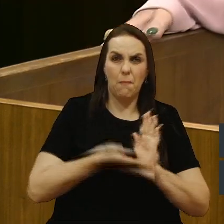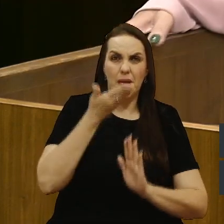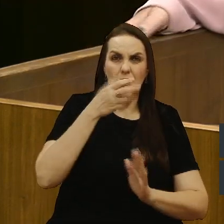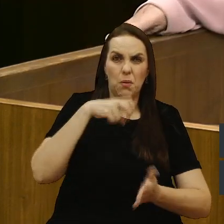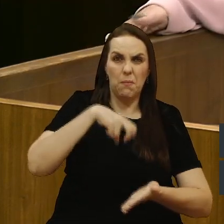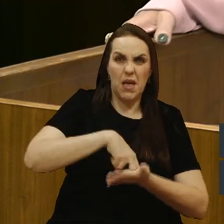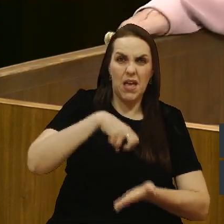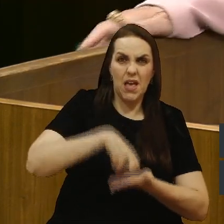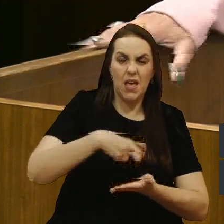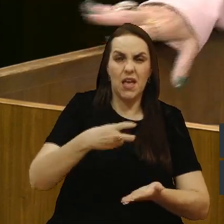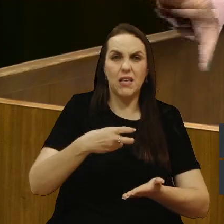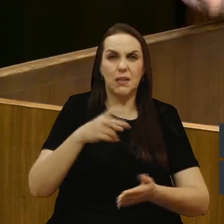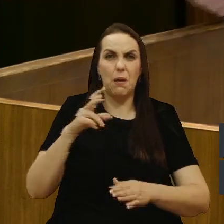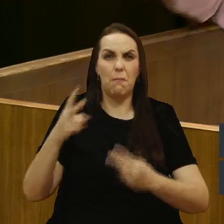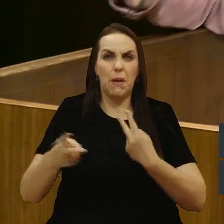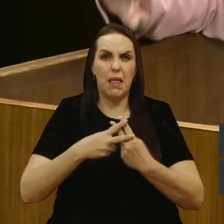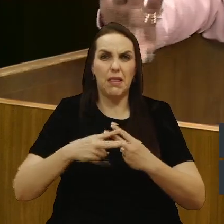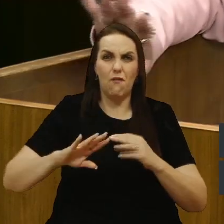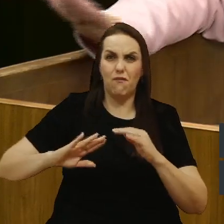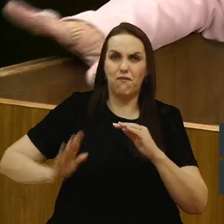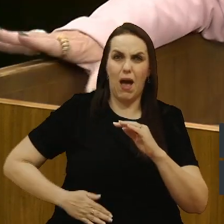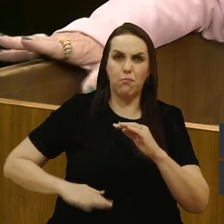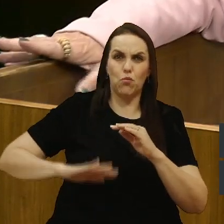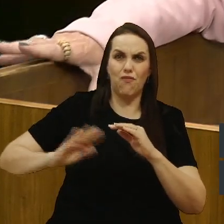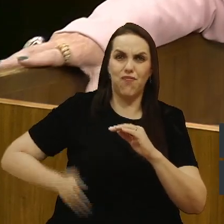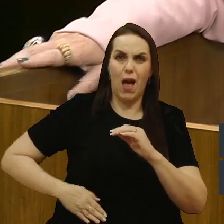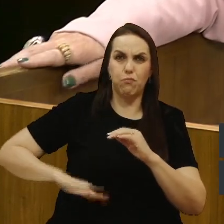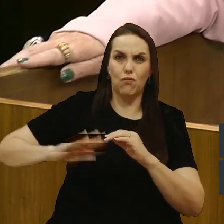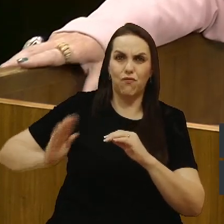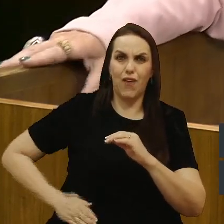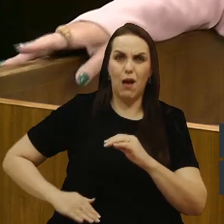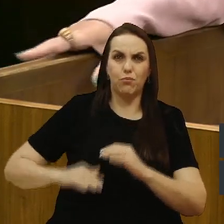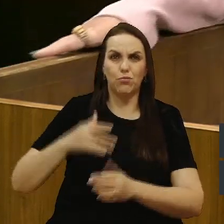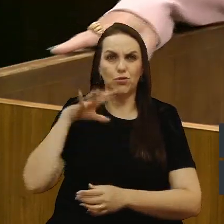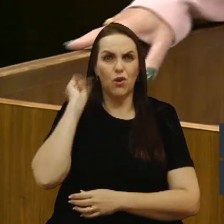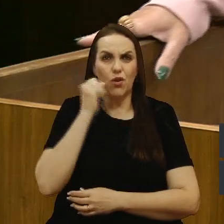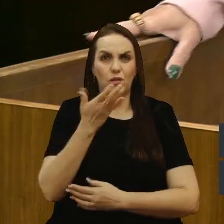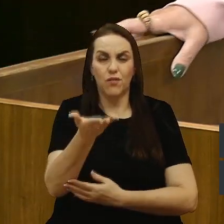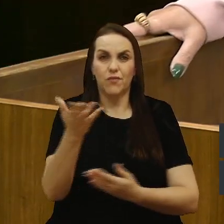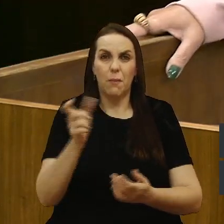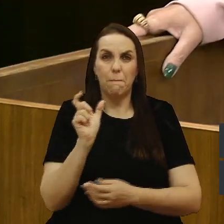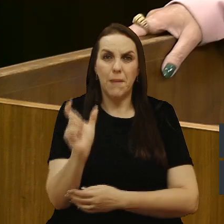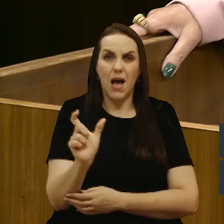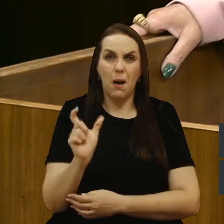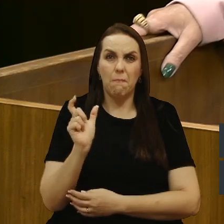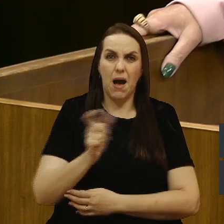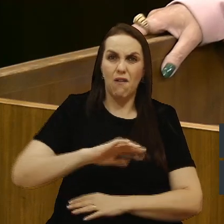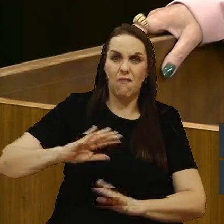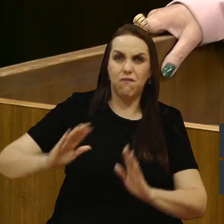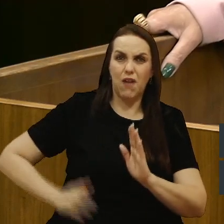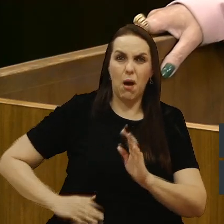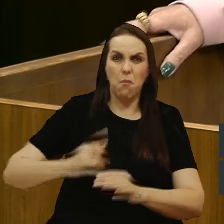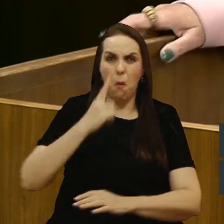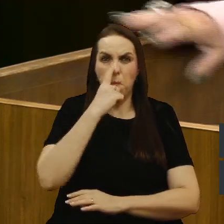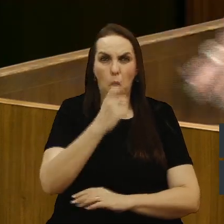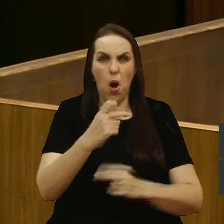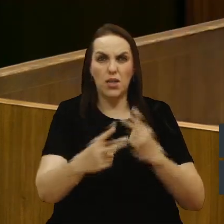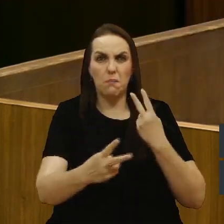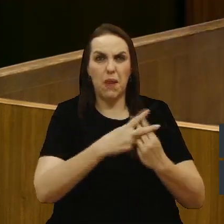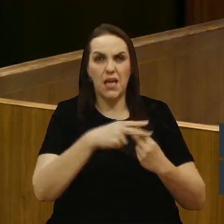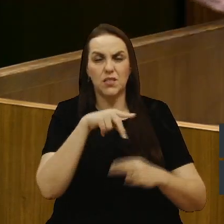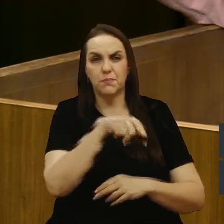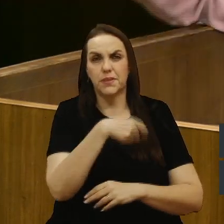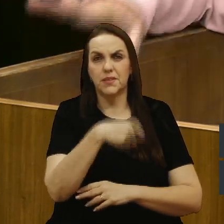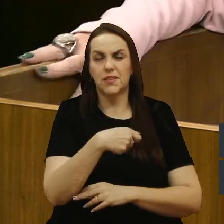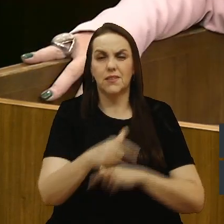prender vagabundo, é o vagabundo que mais se ouve de alguns aqui. Porque vagabundo tem que apodrecer na prisão, porque não tem que